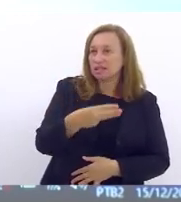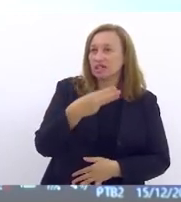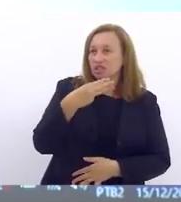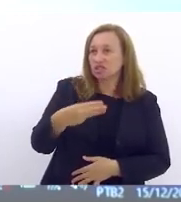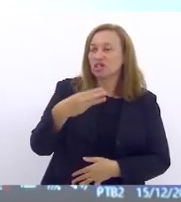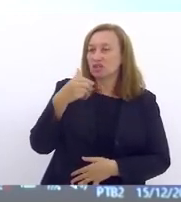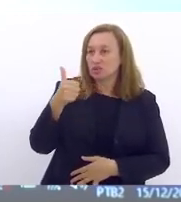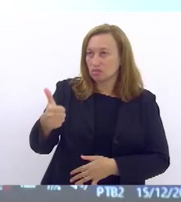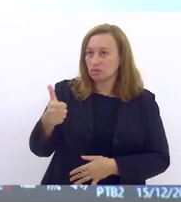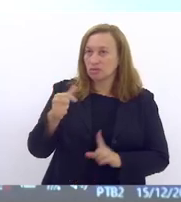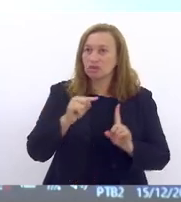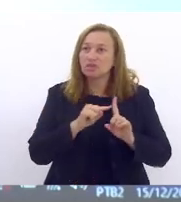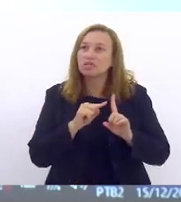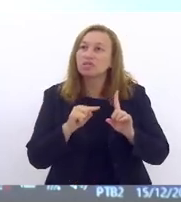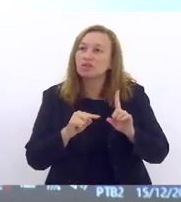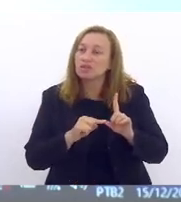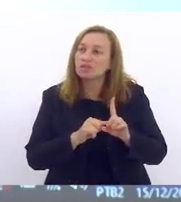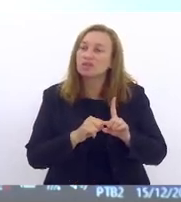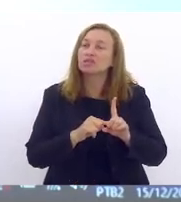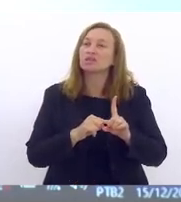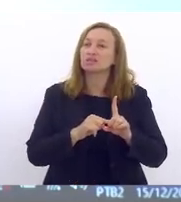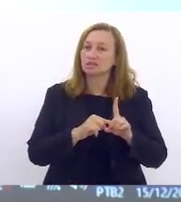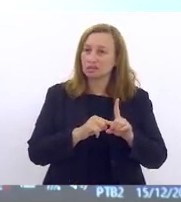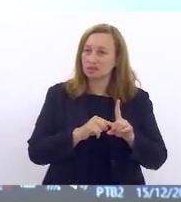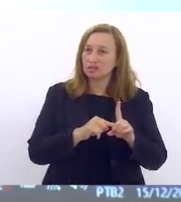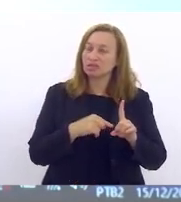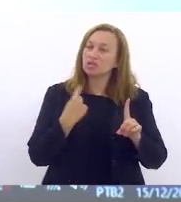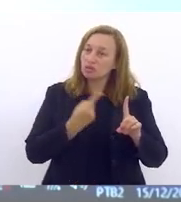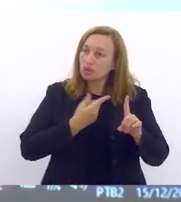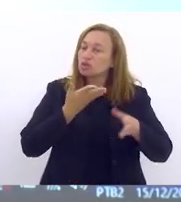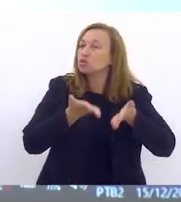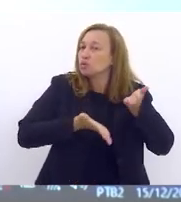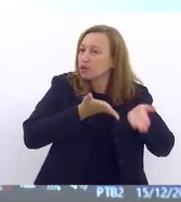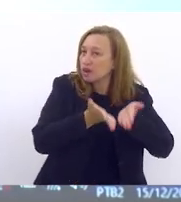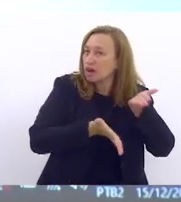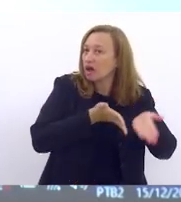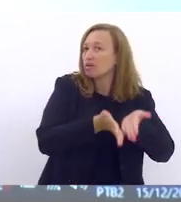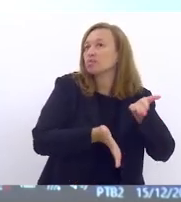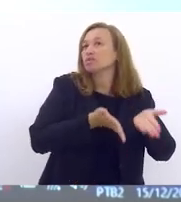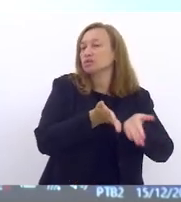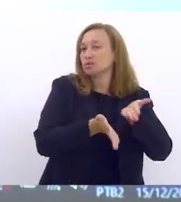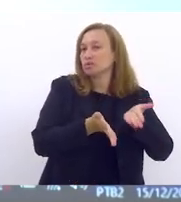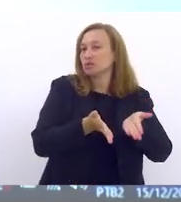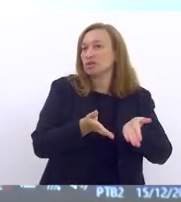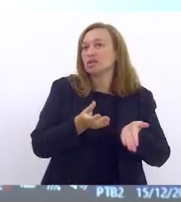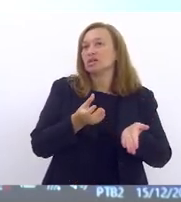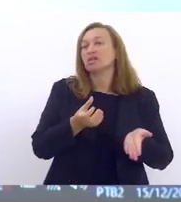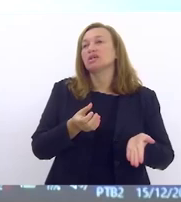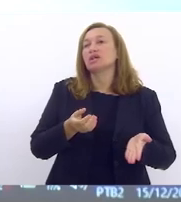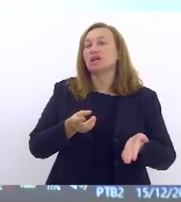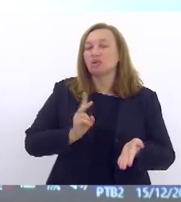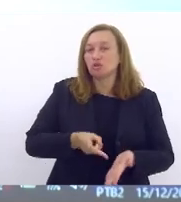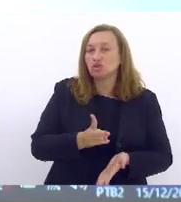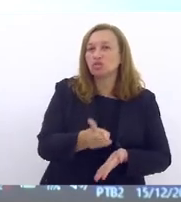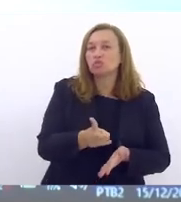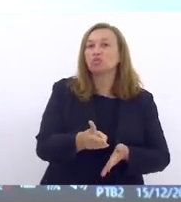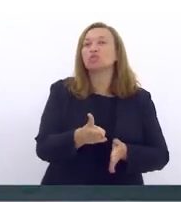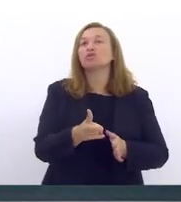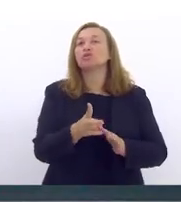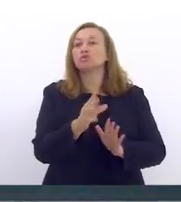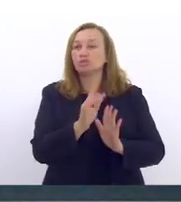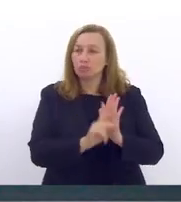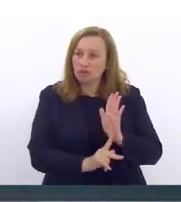elas 331 que foram nossas gestantes. O que isso quer dizer? Que elas permanecem no projeto. Elas